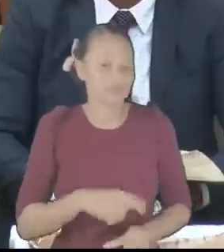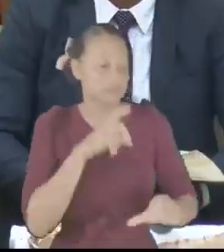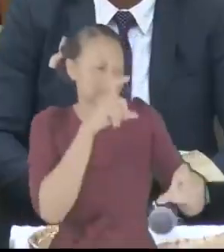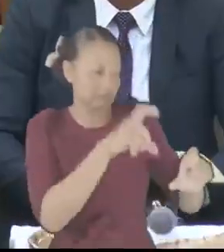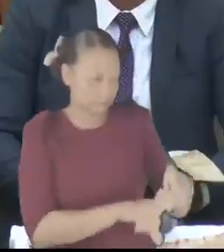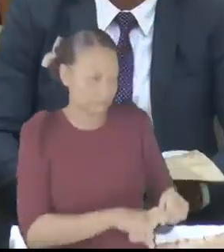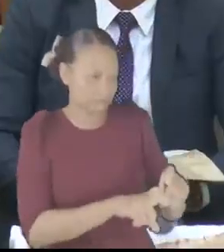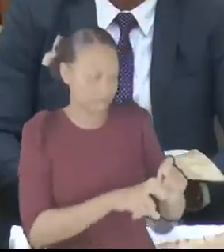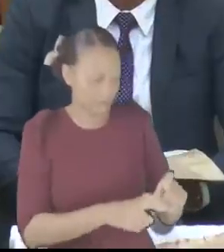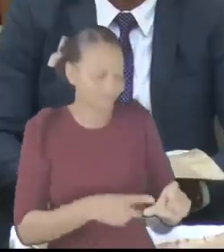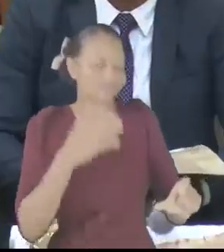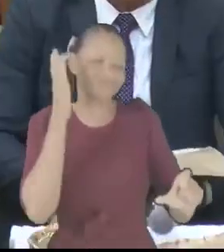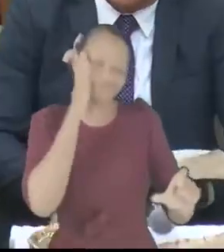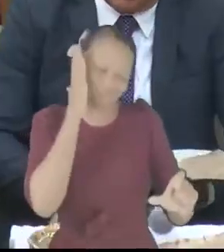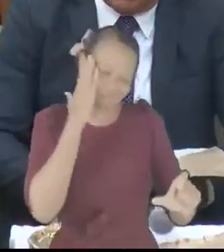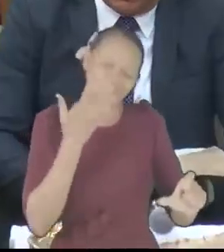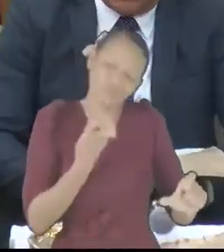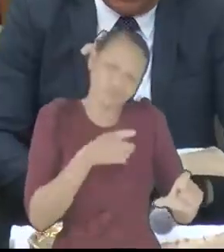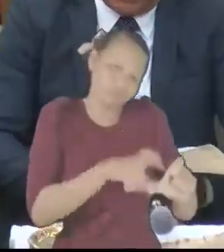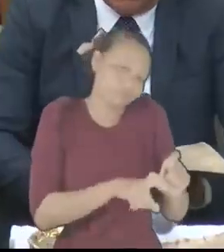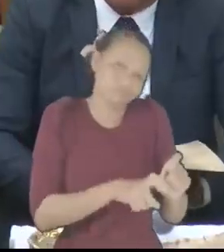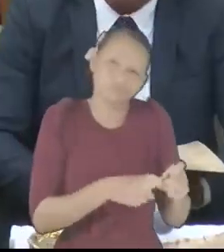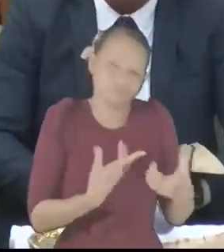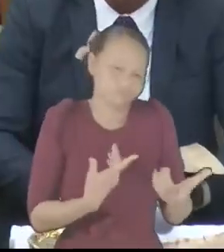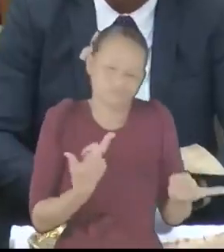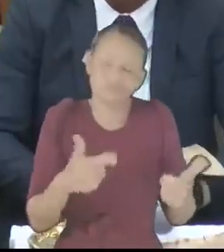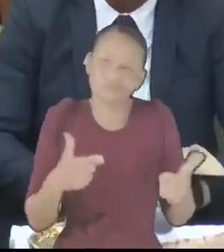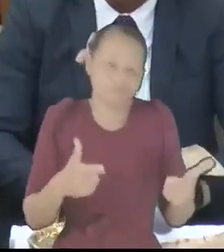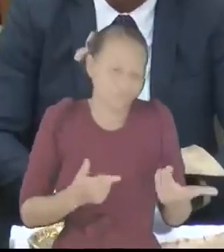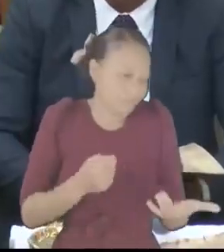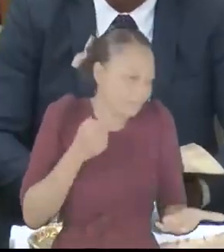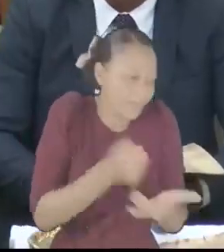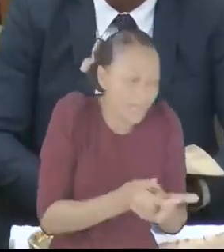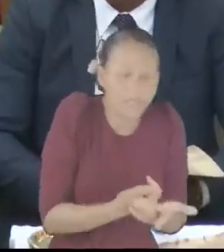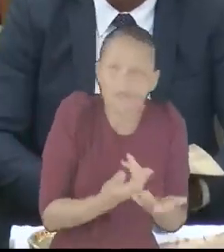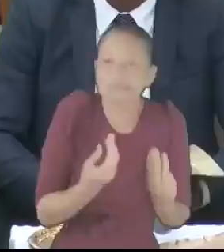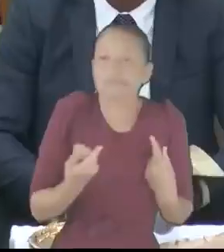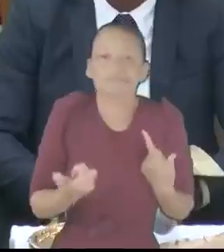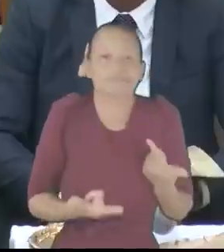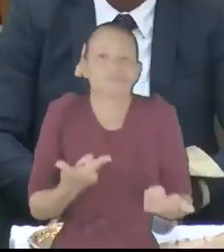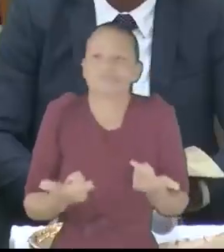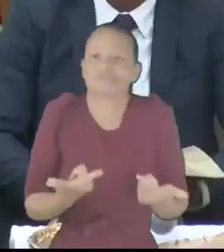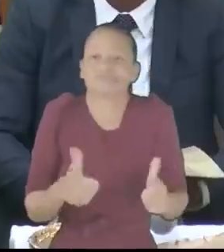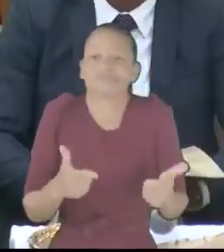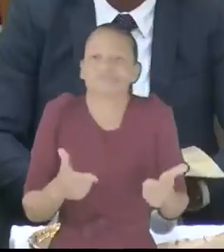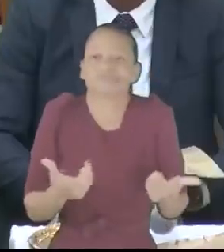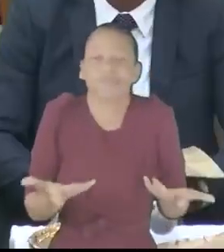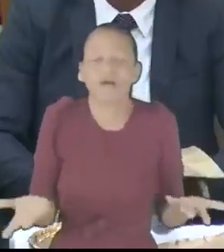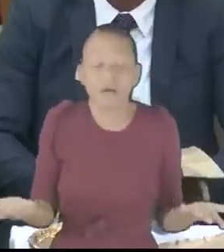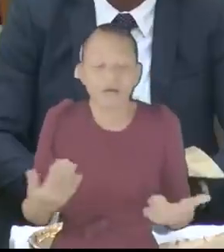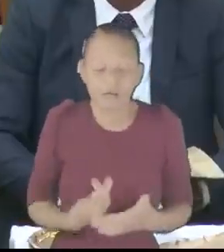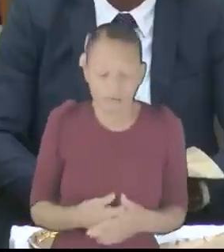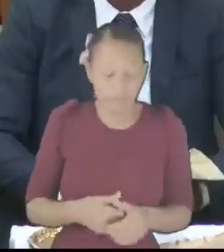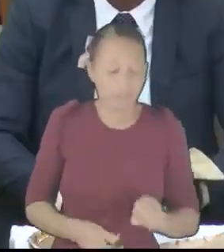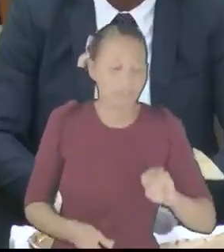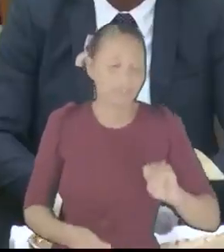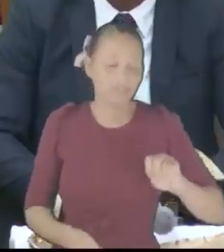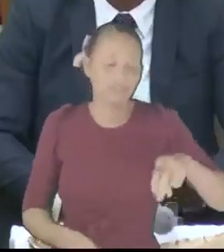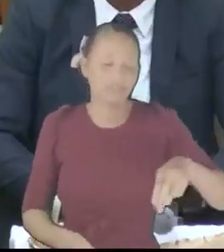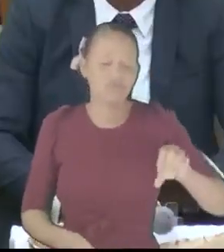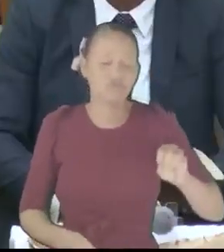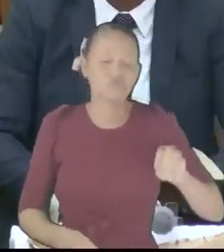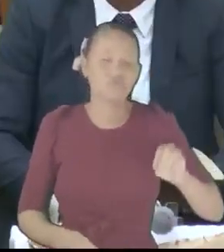deve, reconhece que deve, mas não tem com que pagar. É o devedor